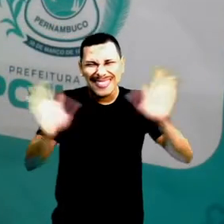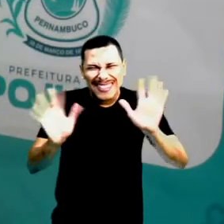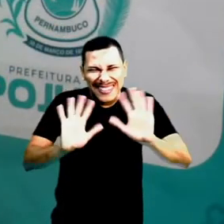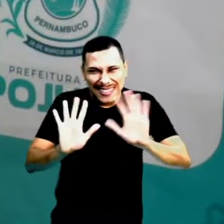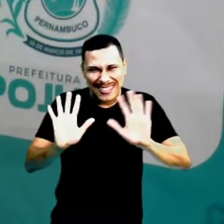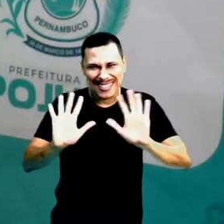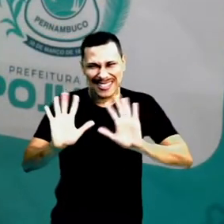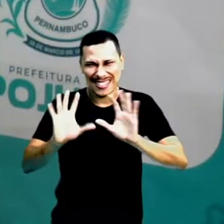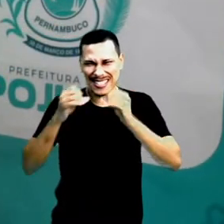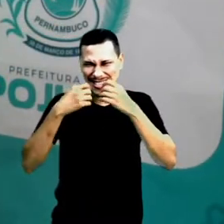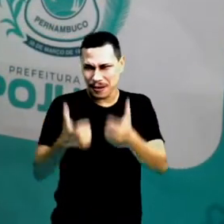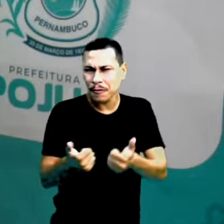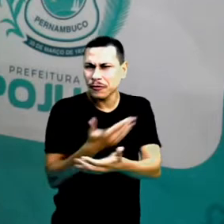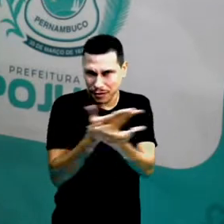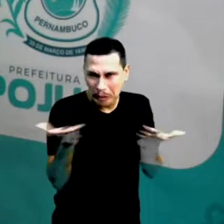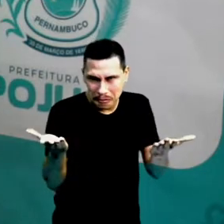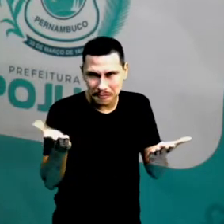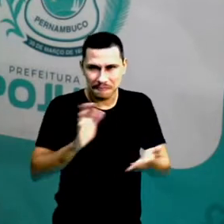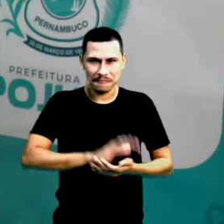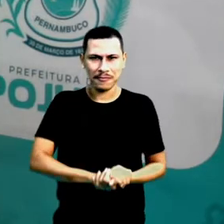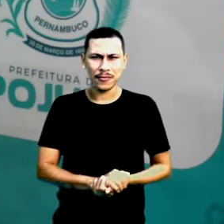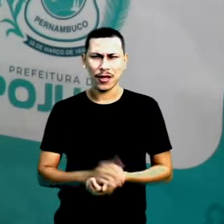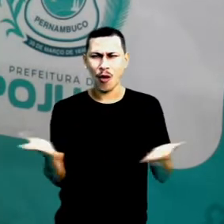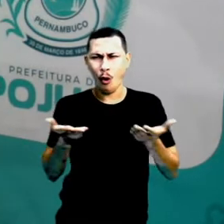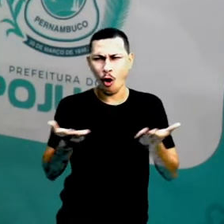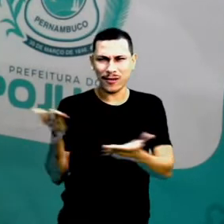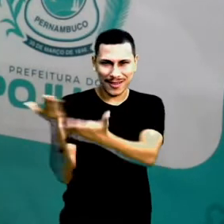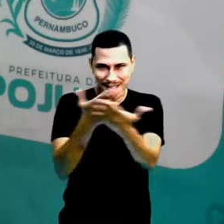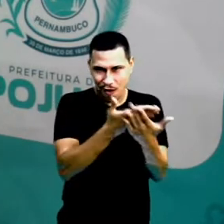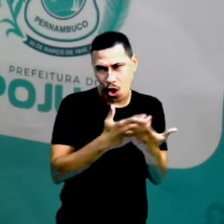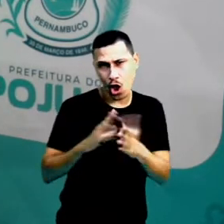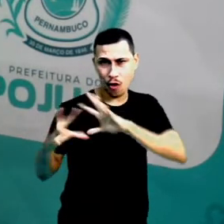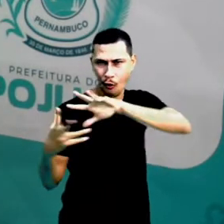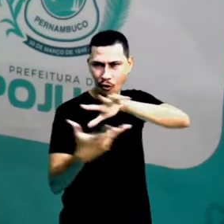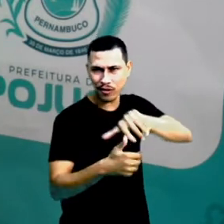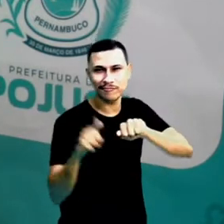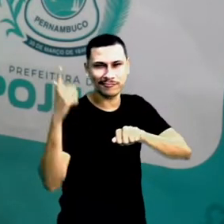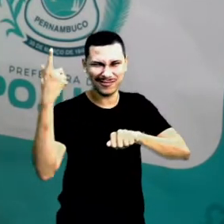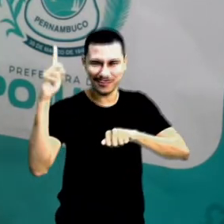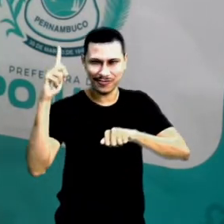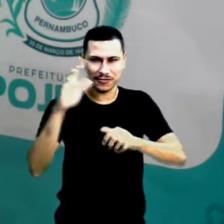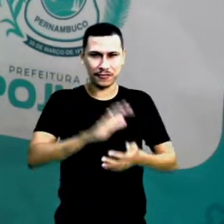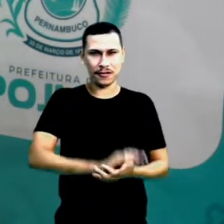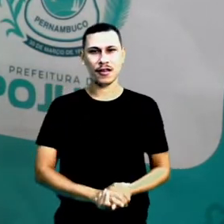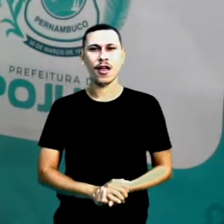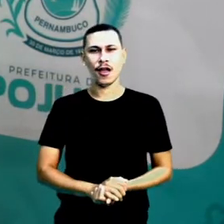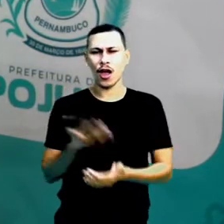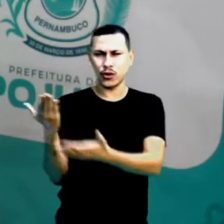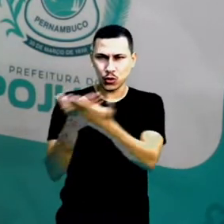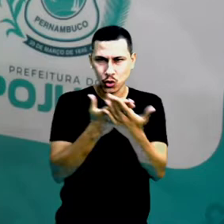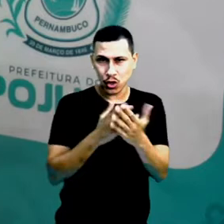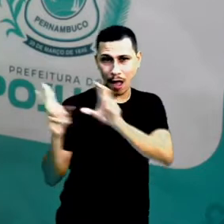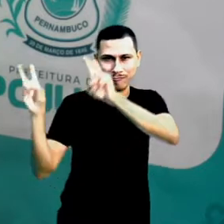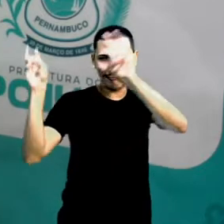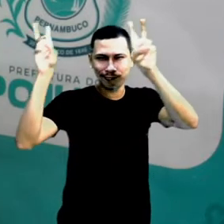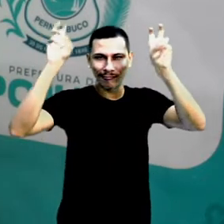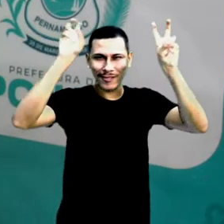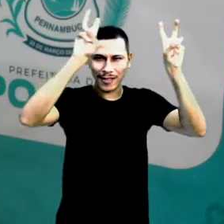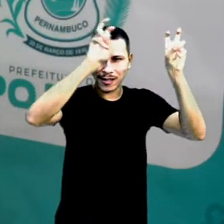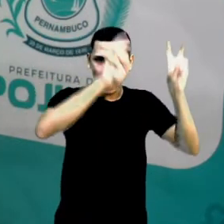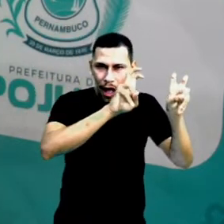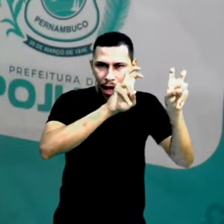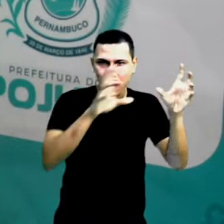Olá, pessoal! Como vocês estão? Vamos para a nossa aula de geografia. A gente vai estudar hoje sobre fontes